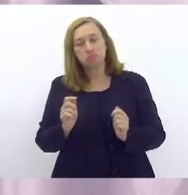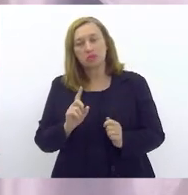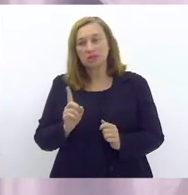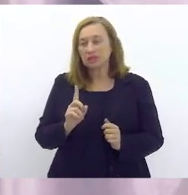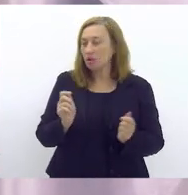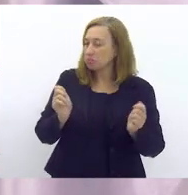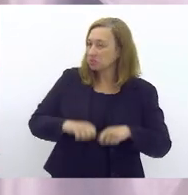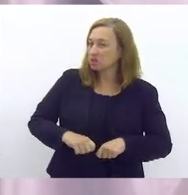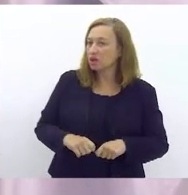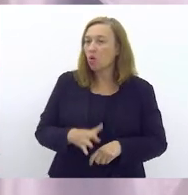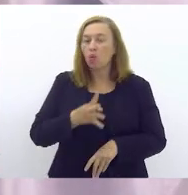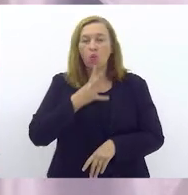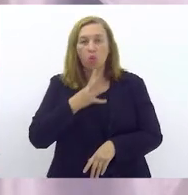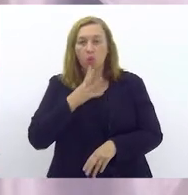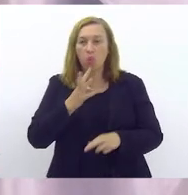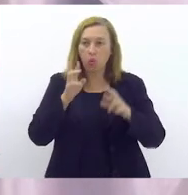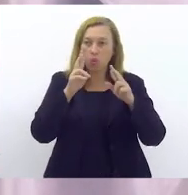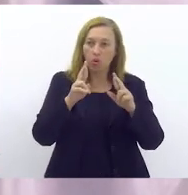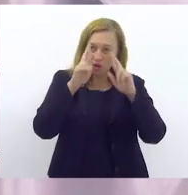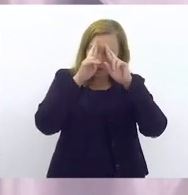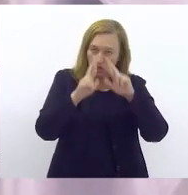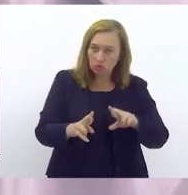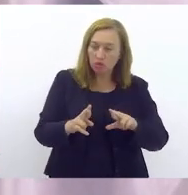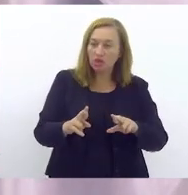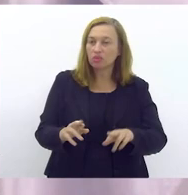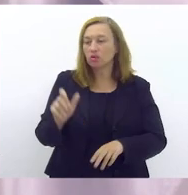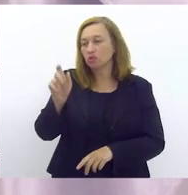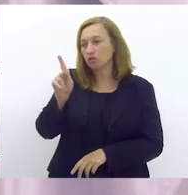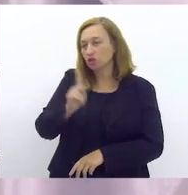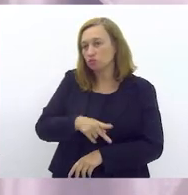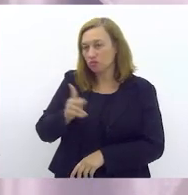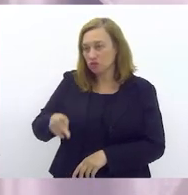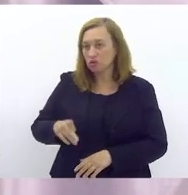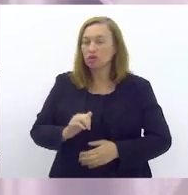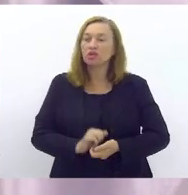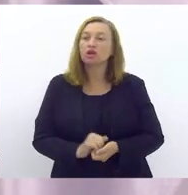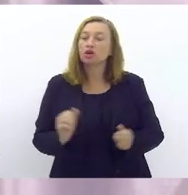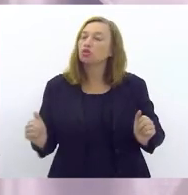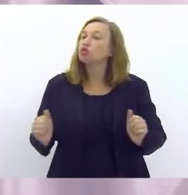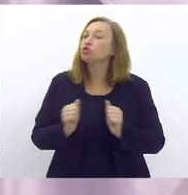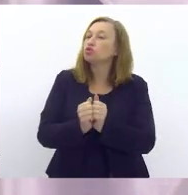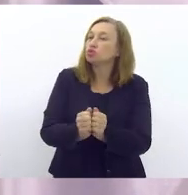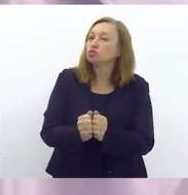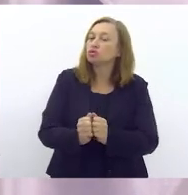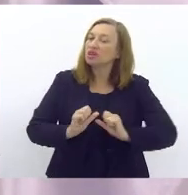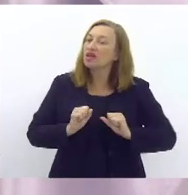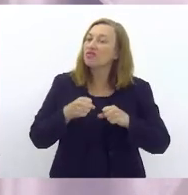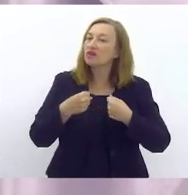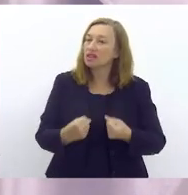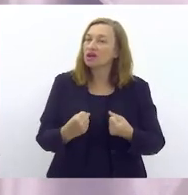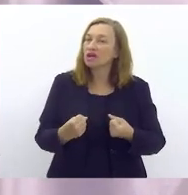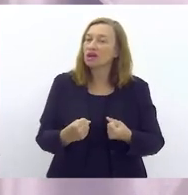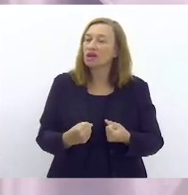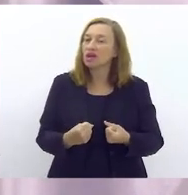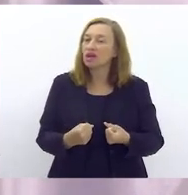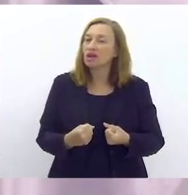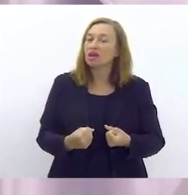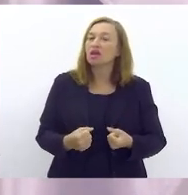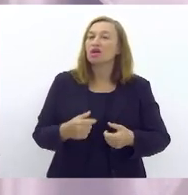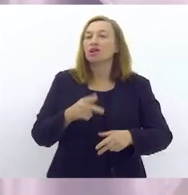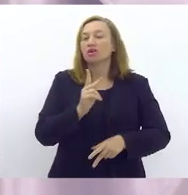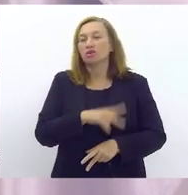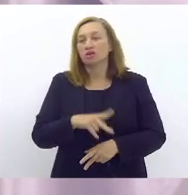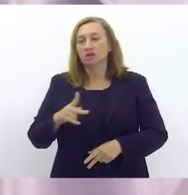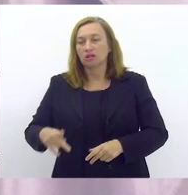sem o reconhecimento e o respeito às educadoras e educadores. Vamos juntos, em defesa do enquadramento das trabalhadoras